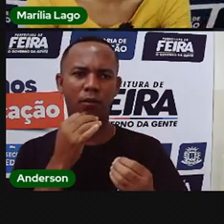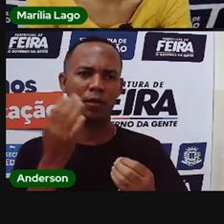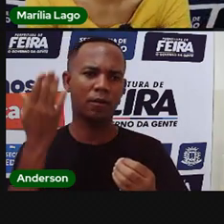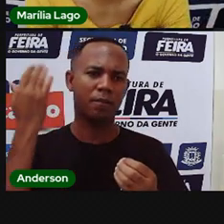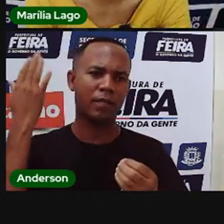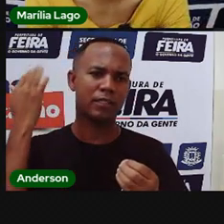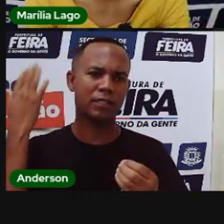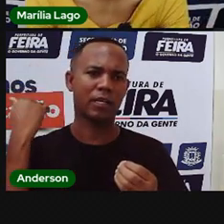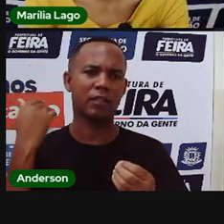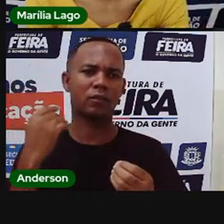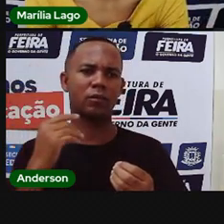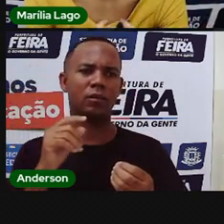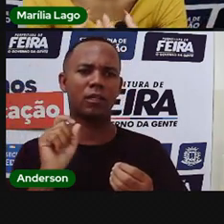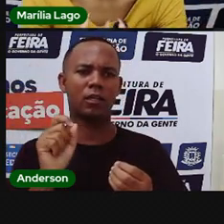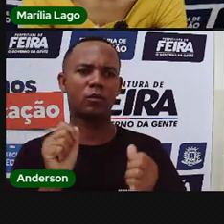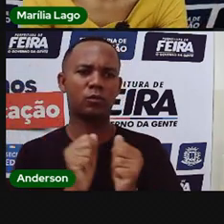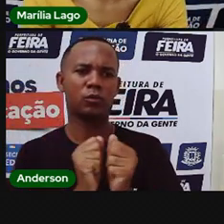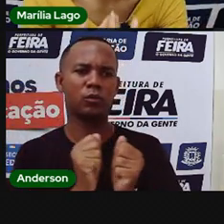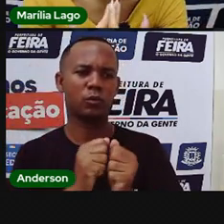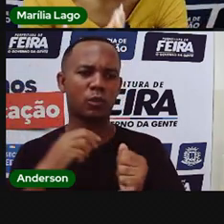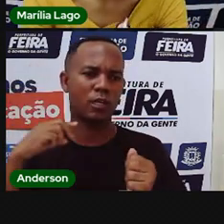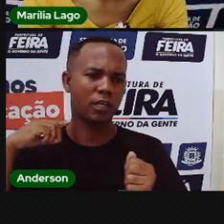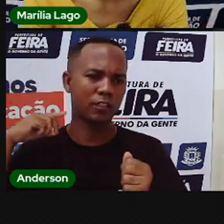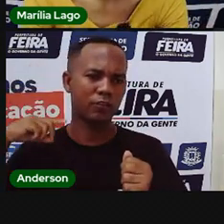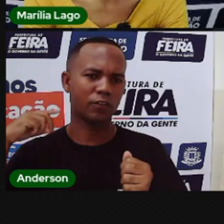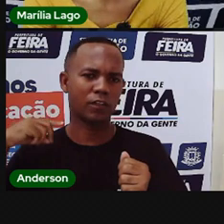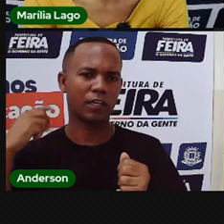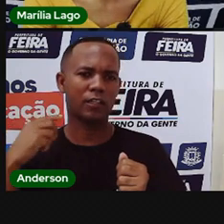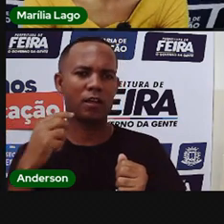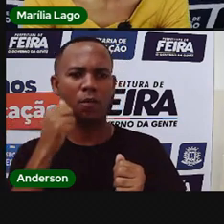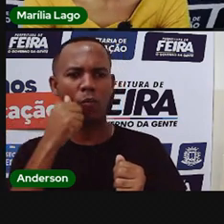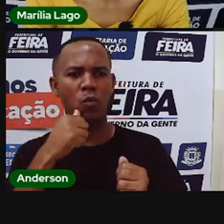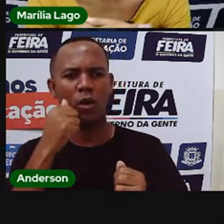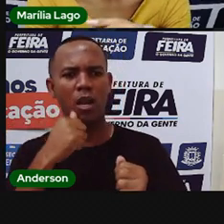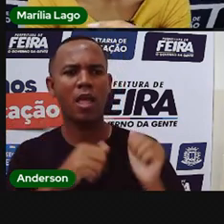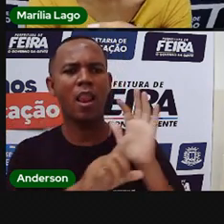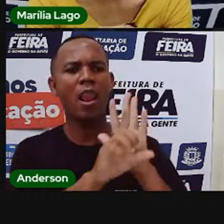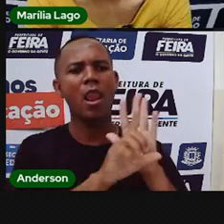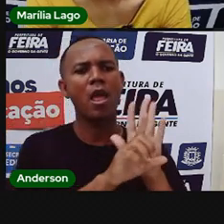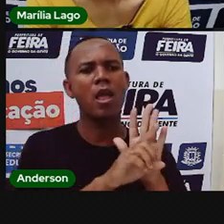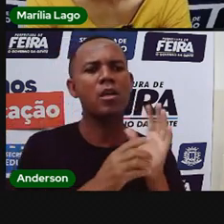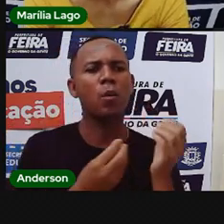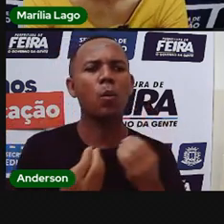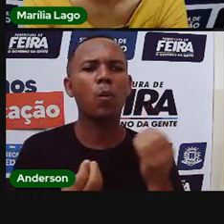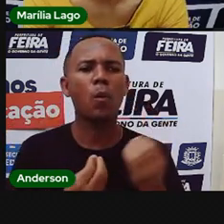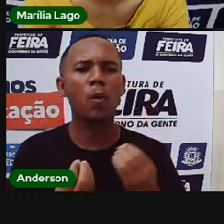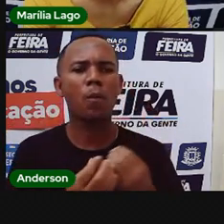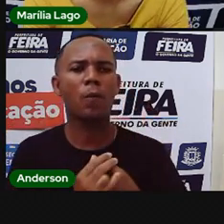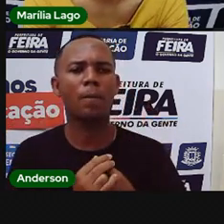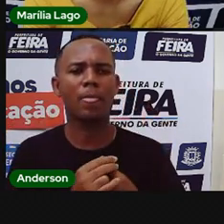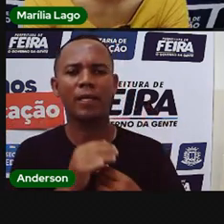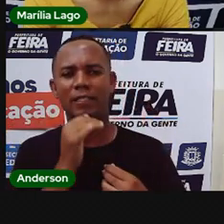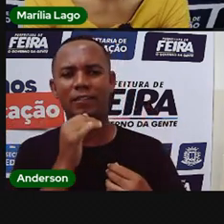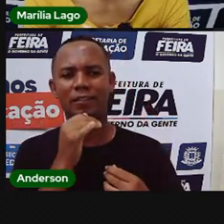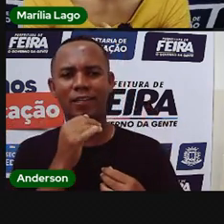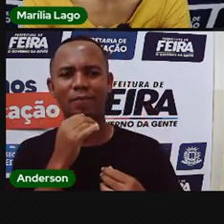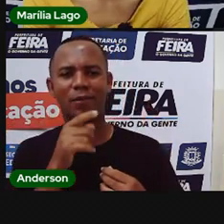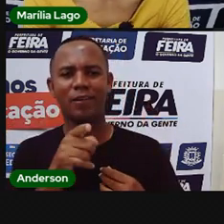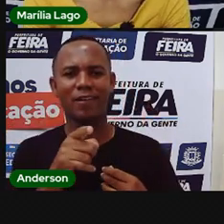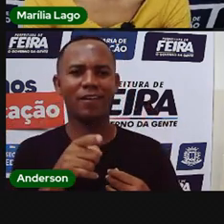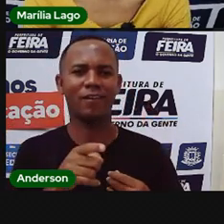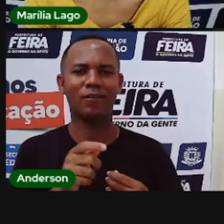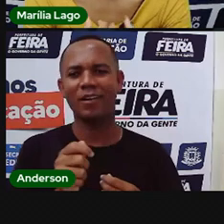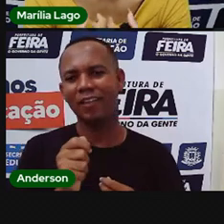com a advogada para poder falar sobre o direito da mulher, né? Então, foi o meu momento aí de protagonista, tá vendo?